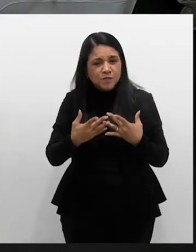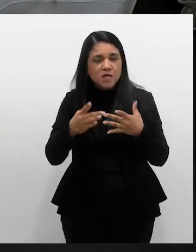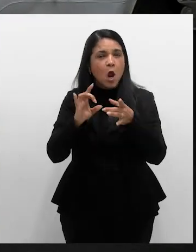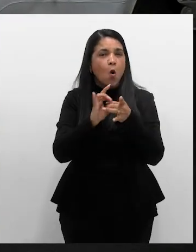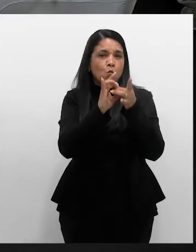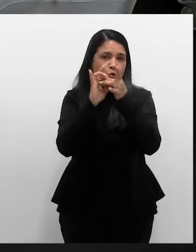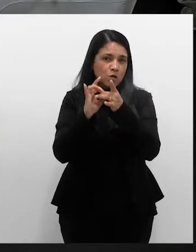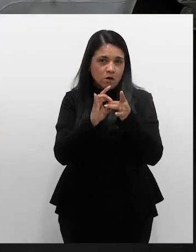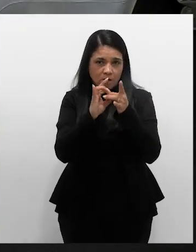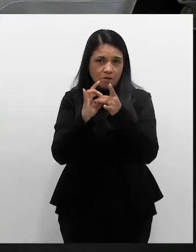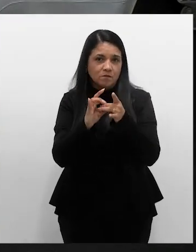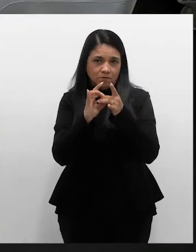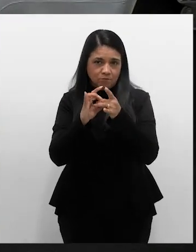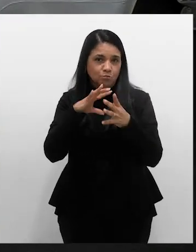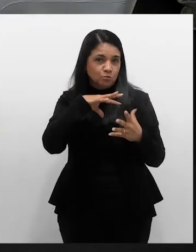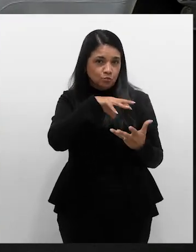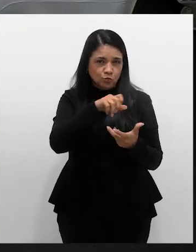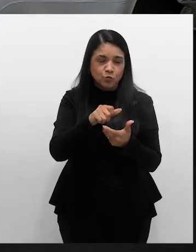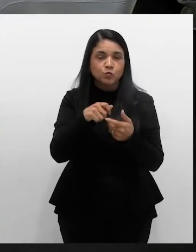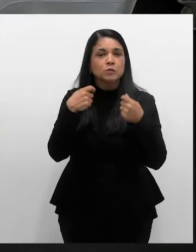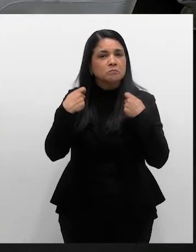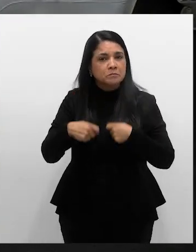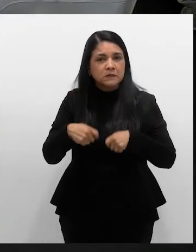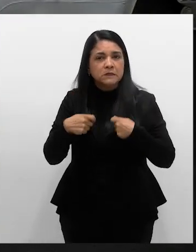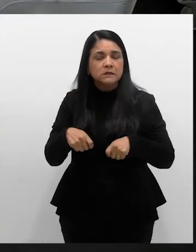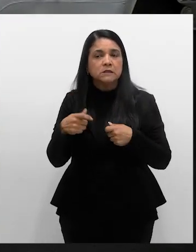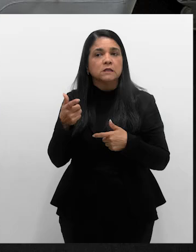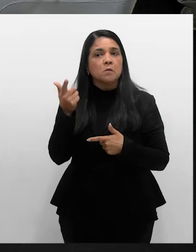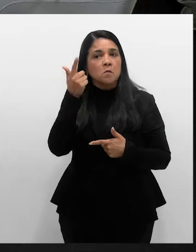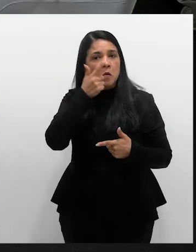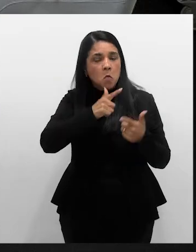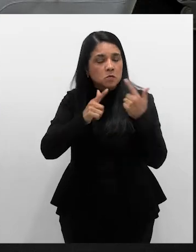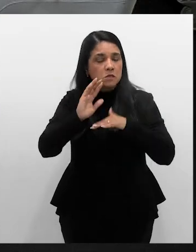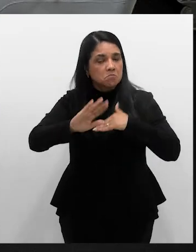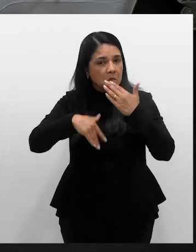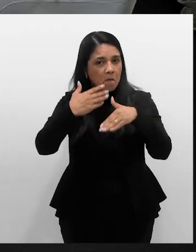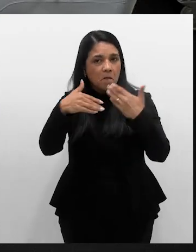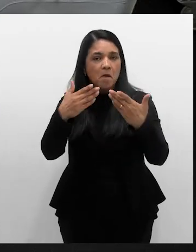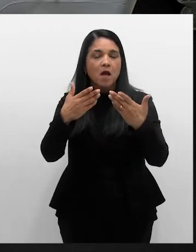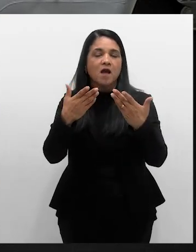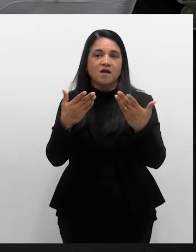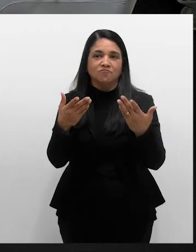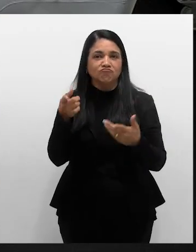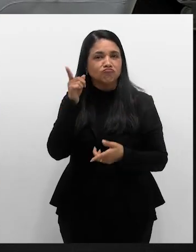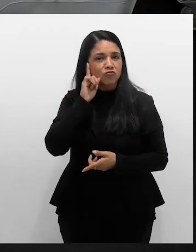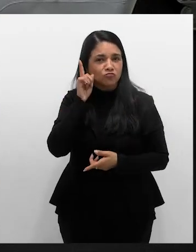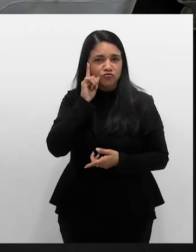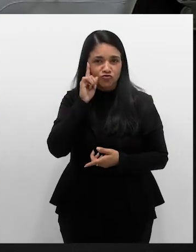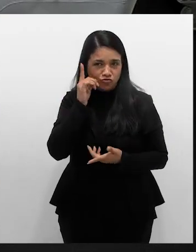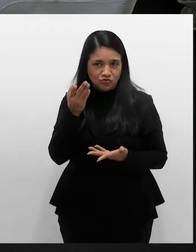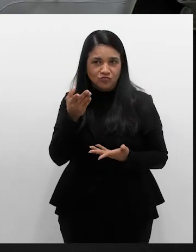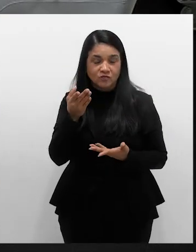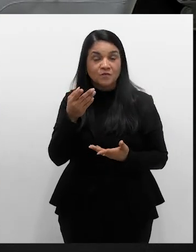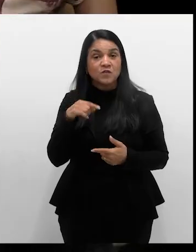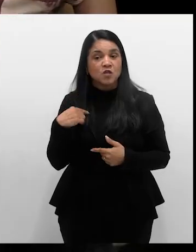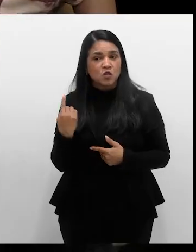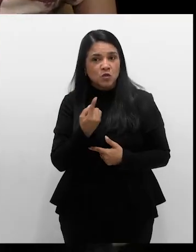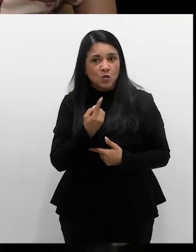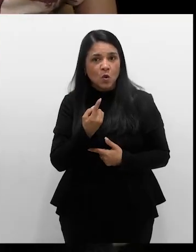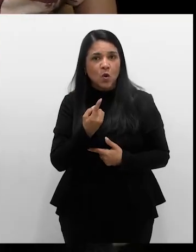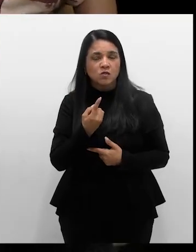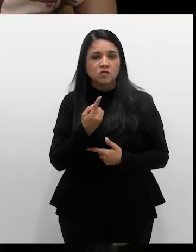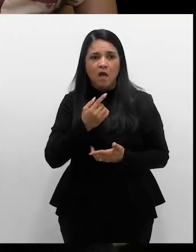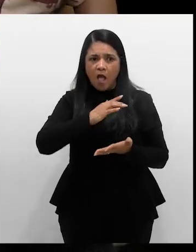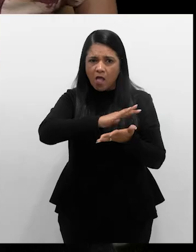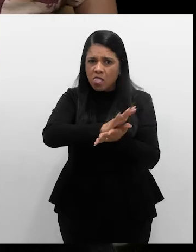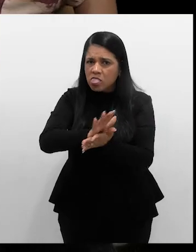união também para tão necessária, tão né? necessária e importante para se conquistar isso. Não, importante nos nossos dias. Nos nossos dias. Eu acho que nós